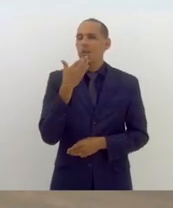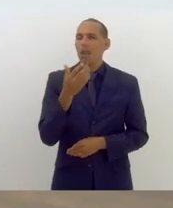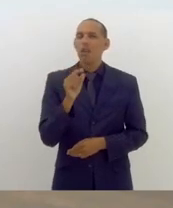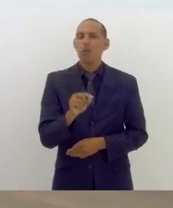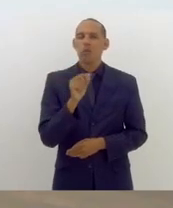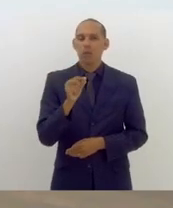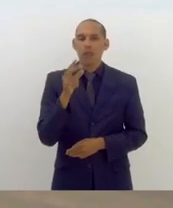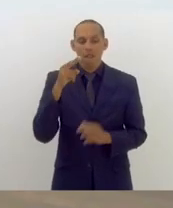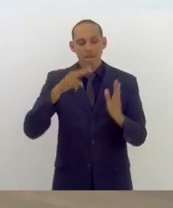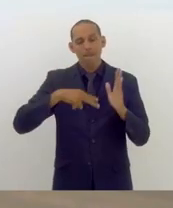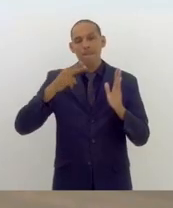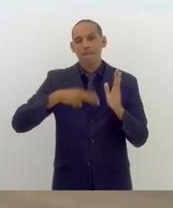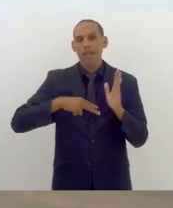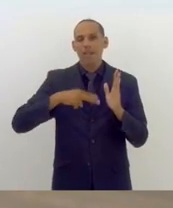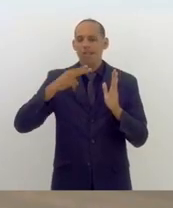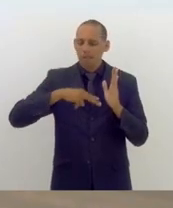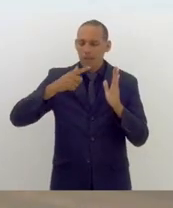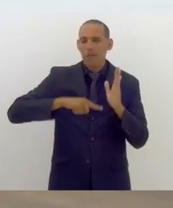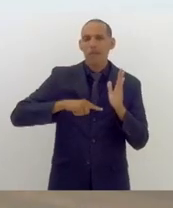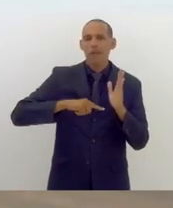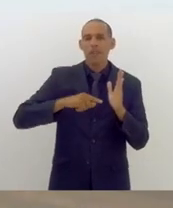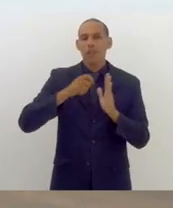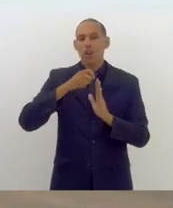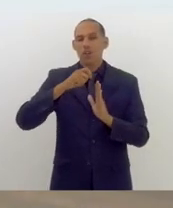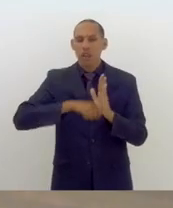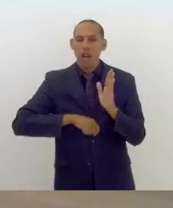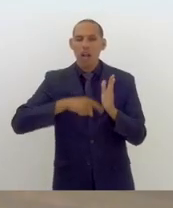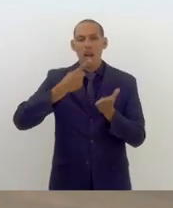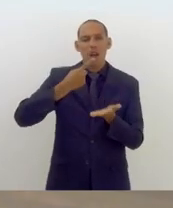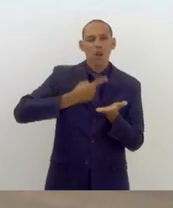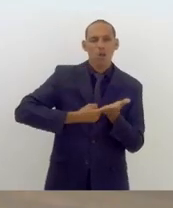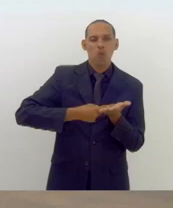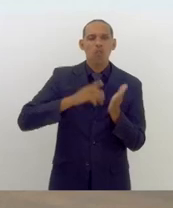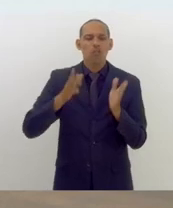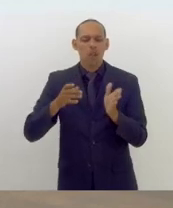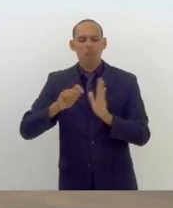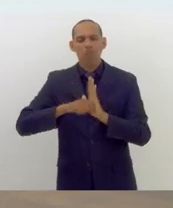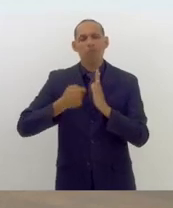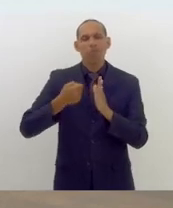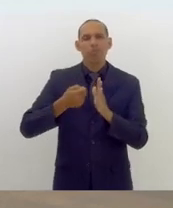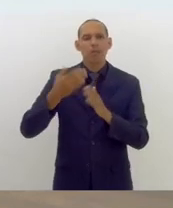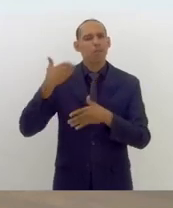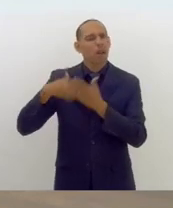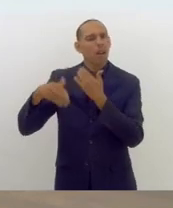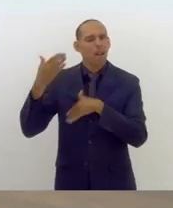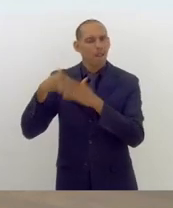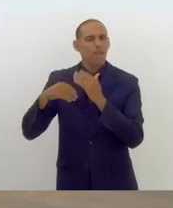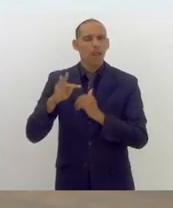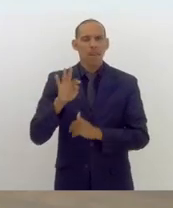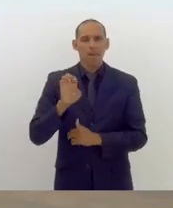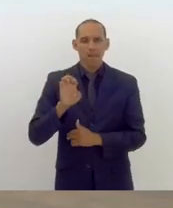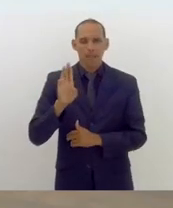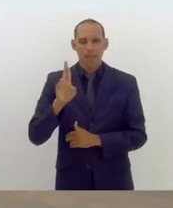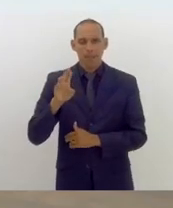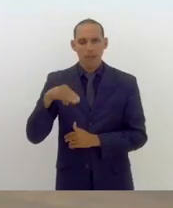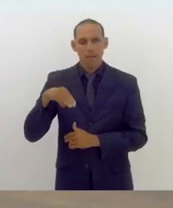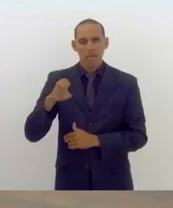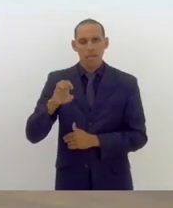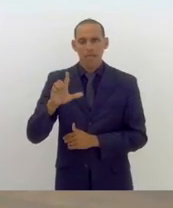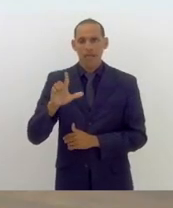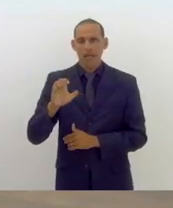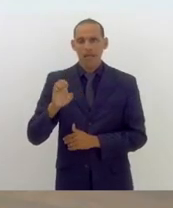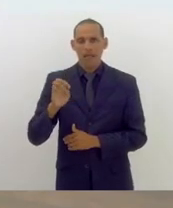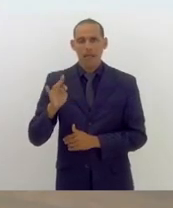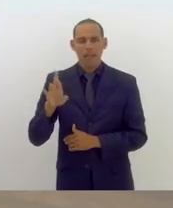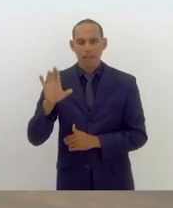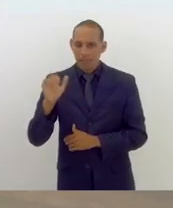sejam vistos e revistas os contratos e acordos que foram assinados diante dessa contratação dessa termelétricas em nome